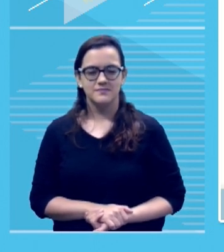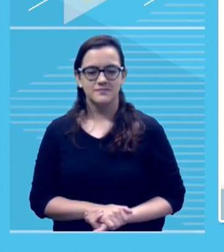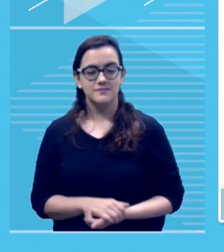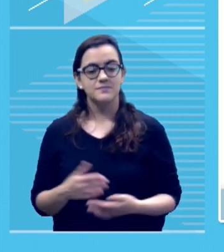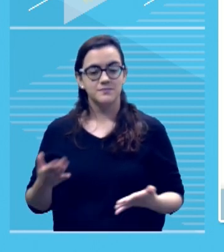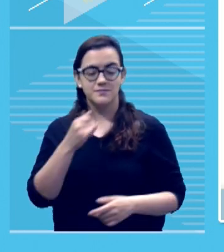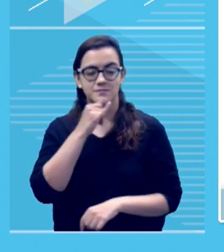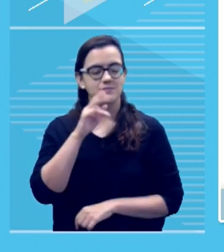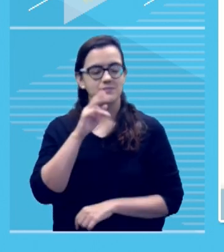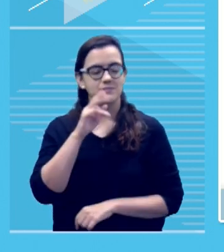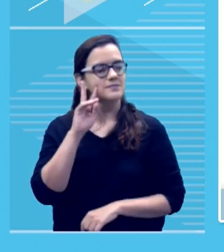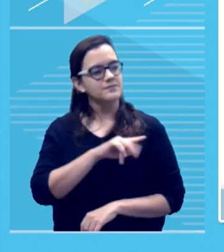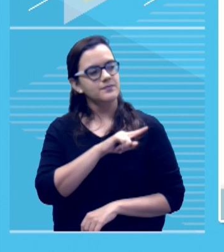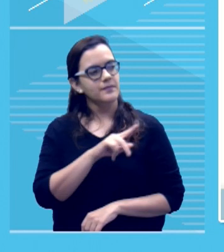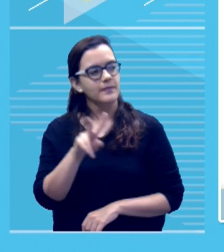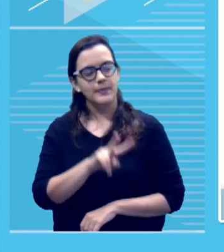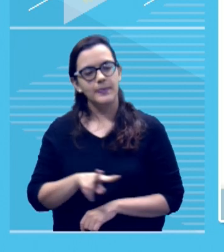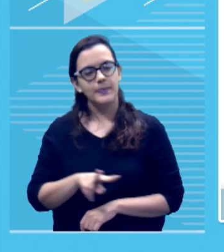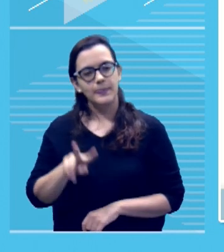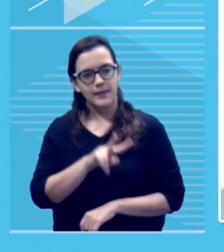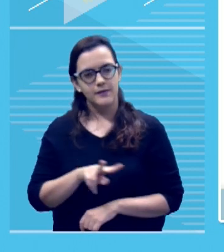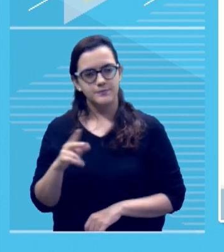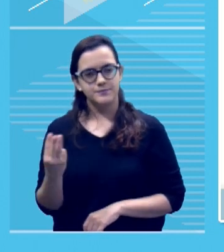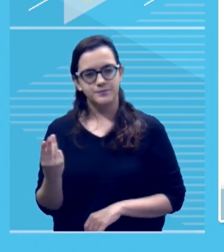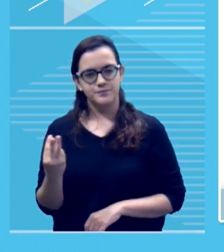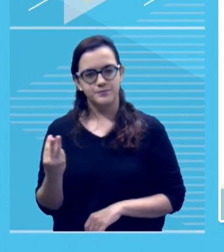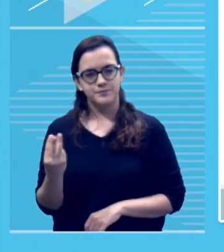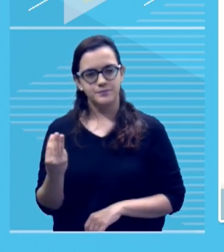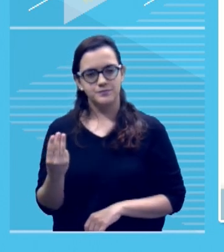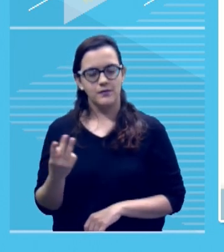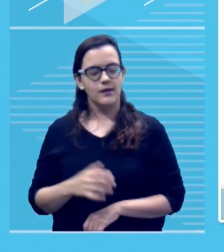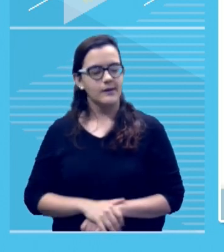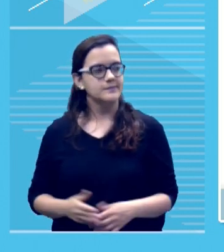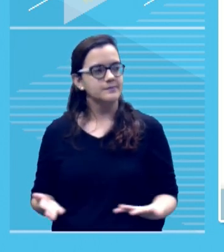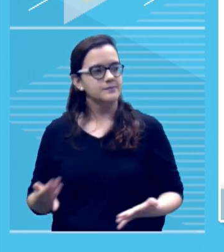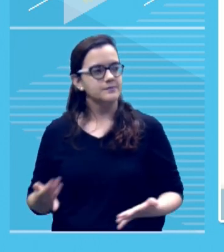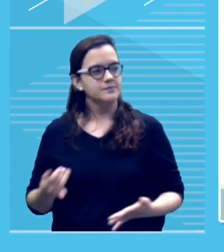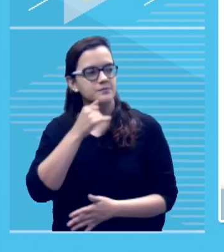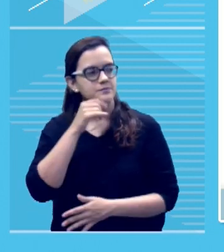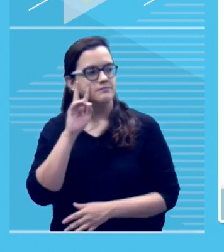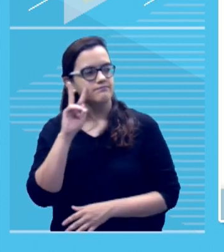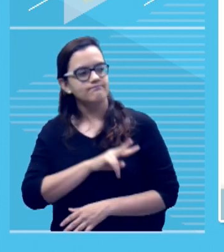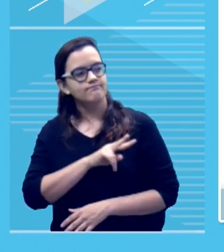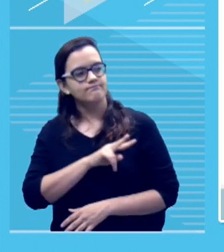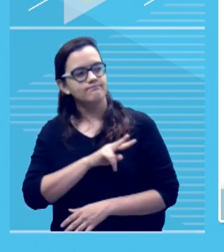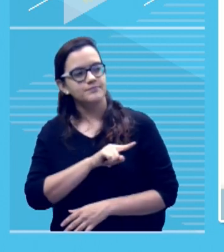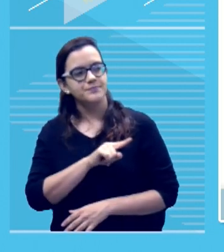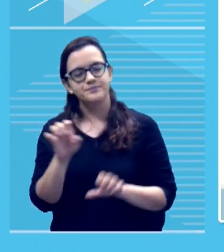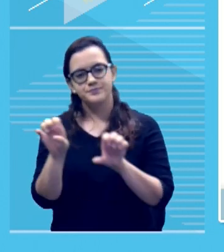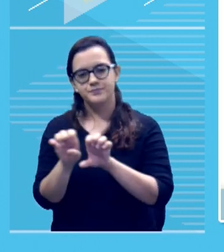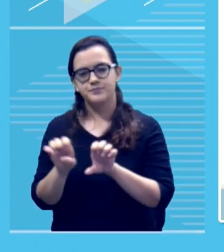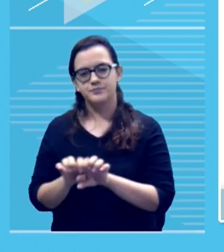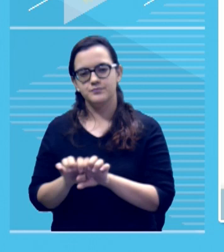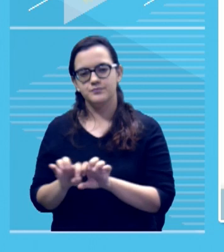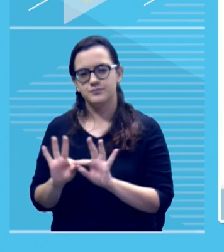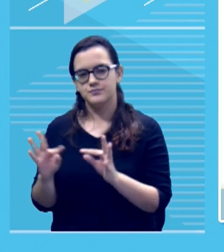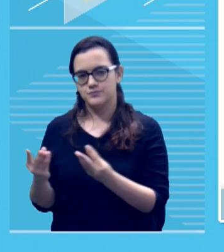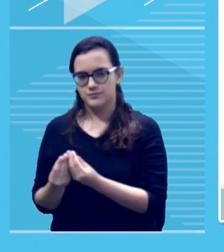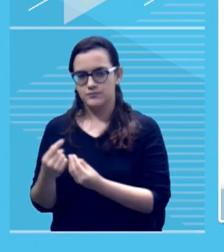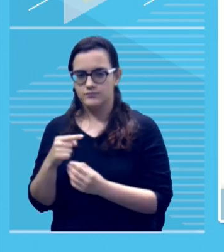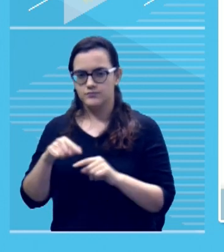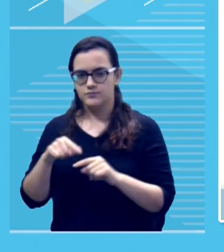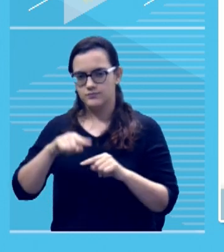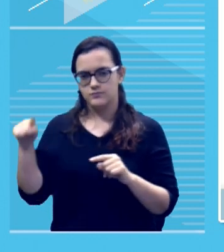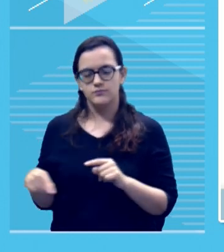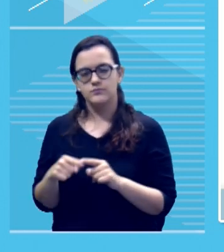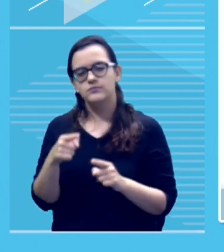tá? Fala assim, né? Olha só, ele coloca uma estrutura e quer saber o tipo de isomeria que está